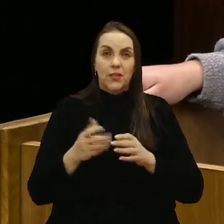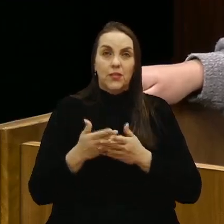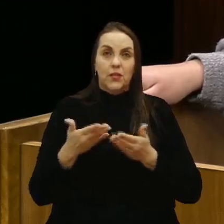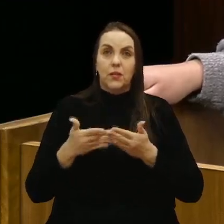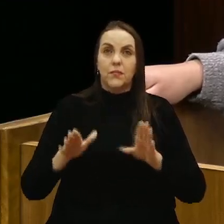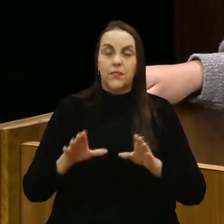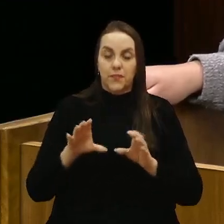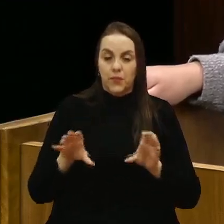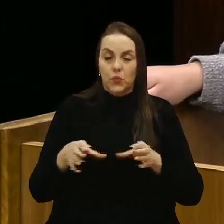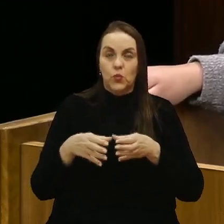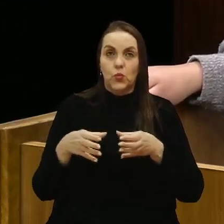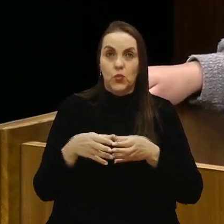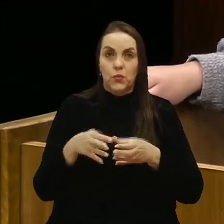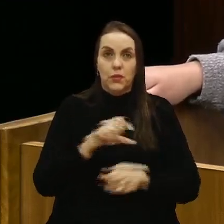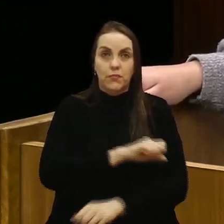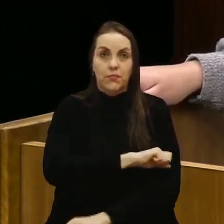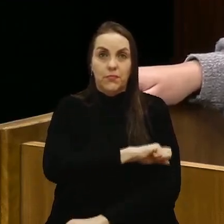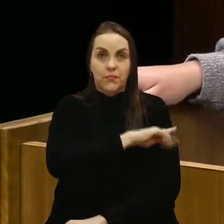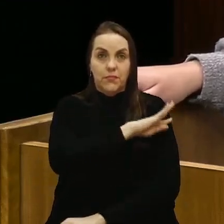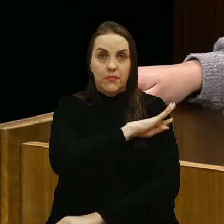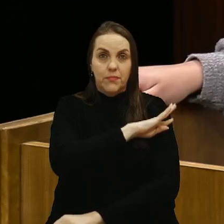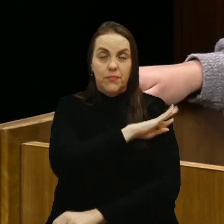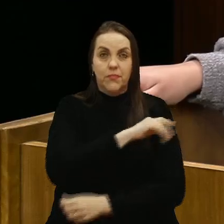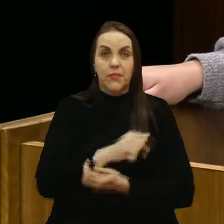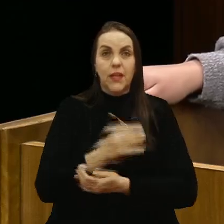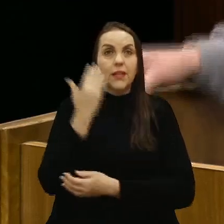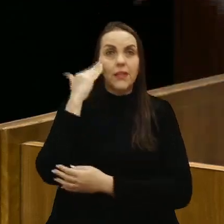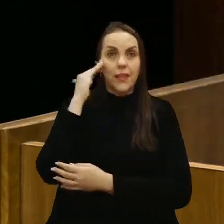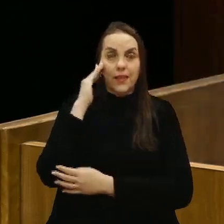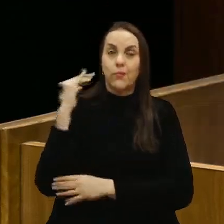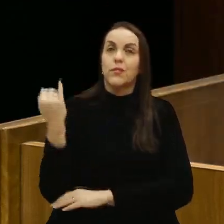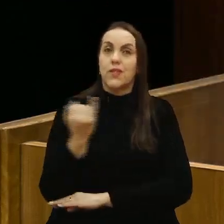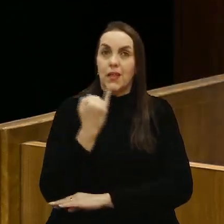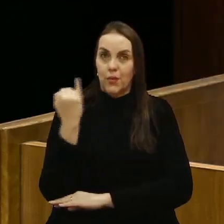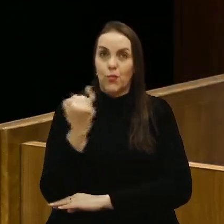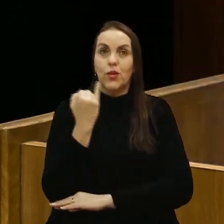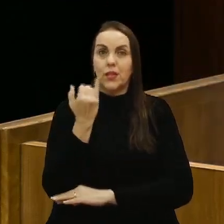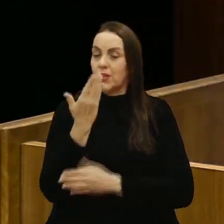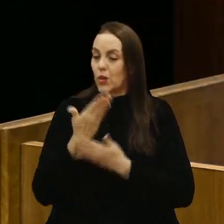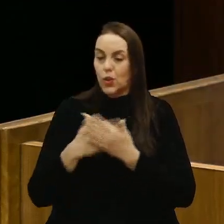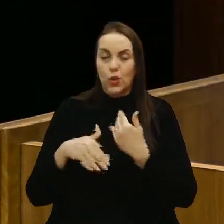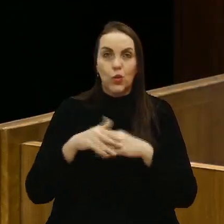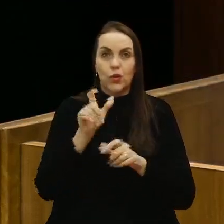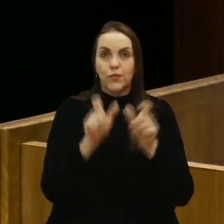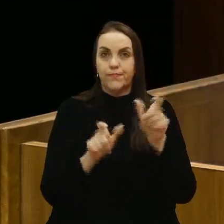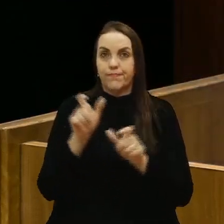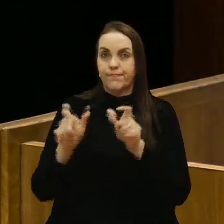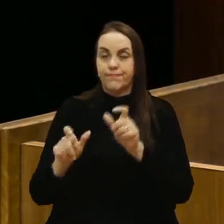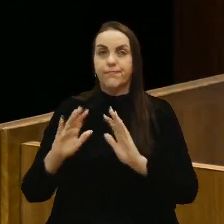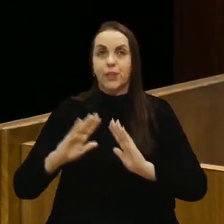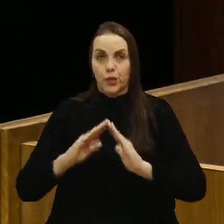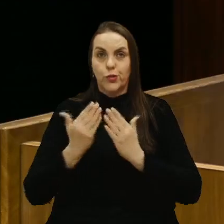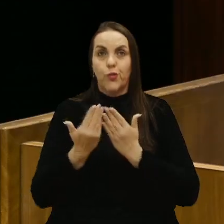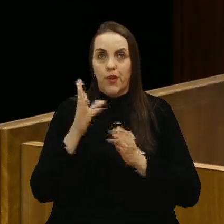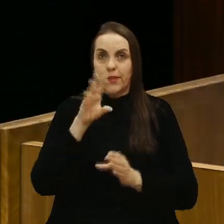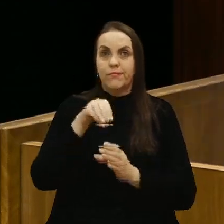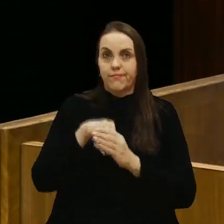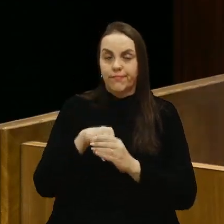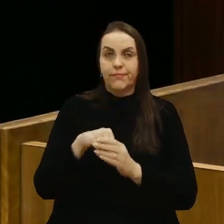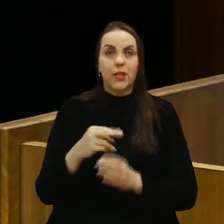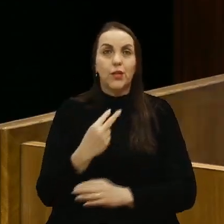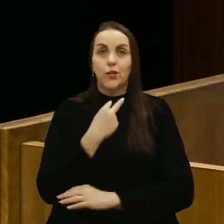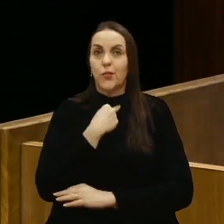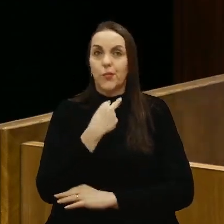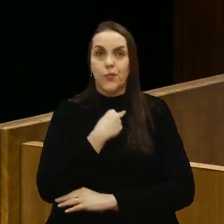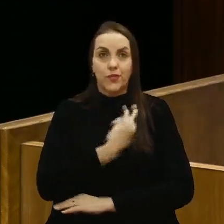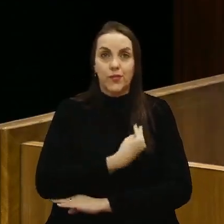para séries iniciais. A gente entende a importância de todos e todas estarem na escola. Não podemos viver